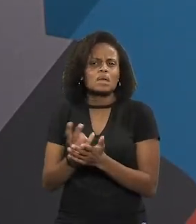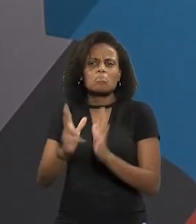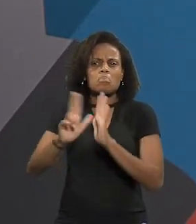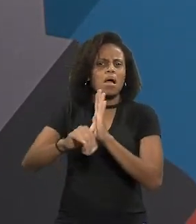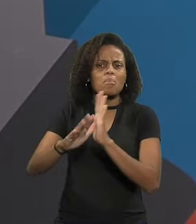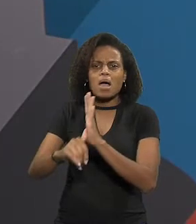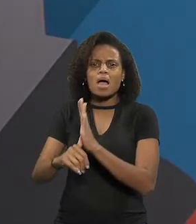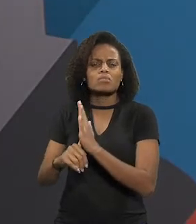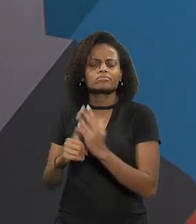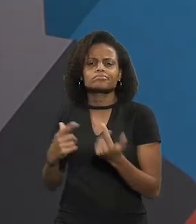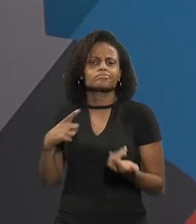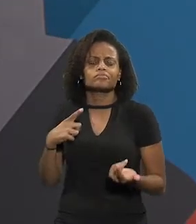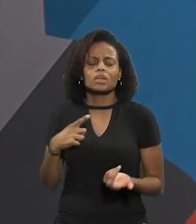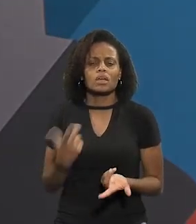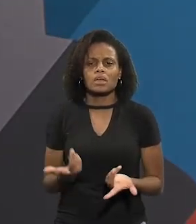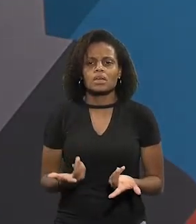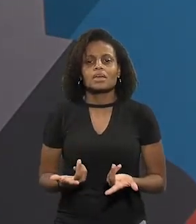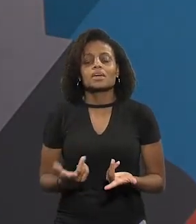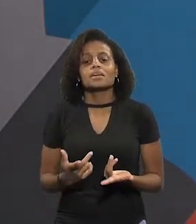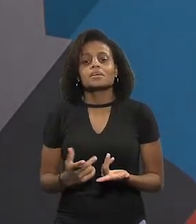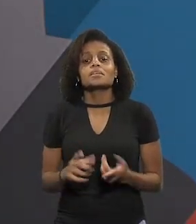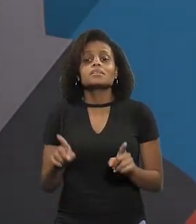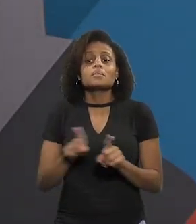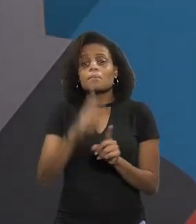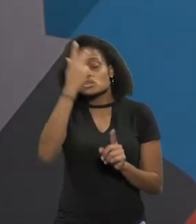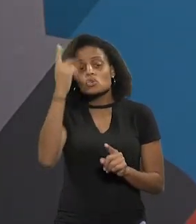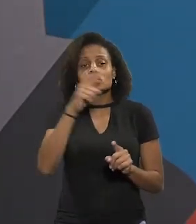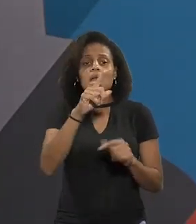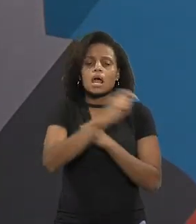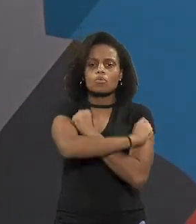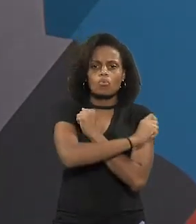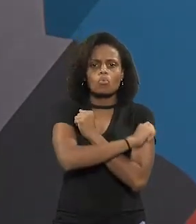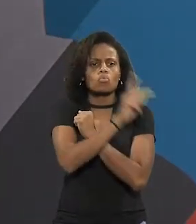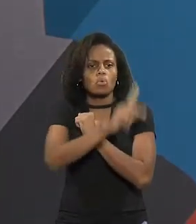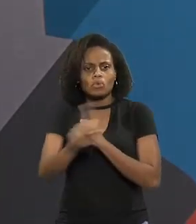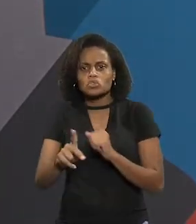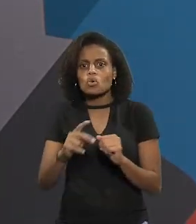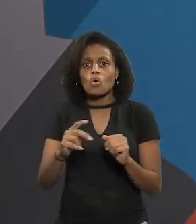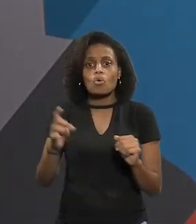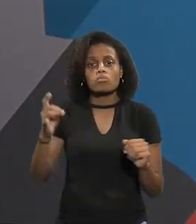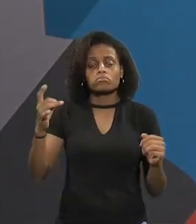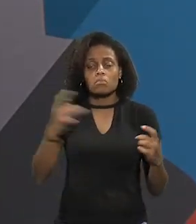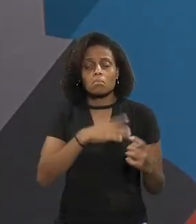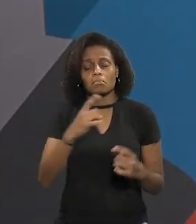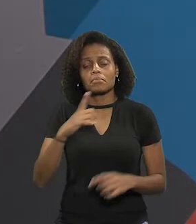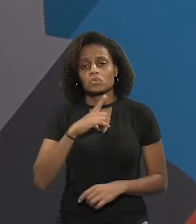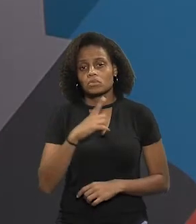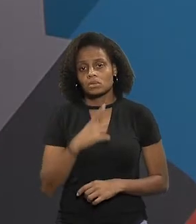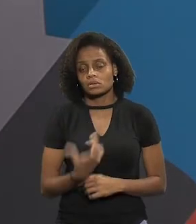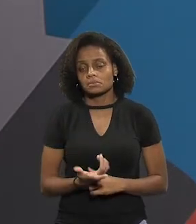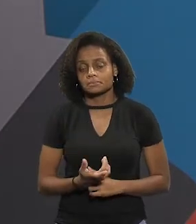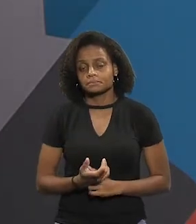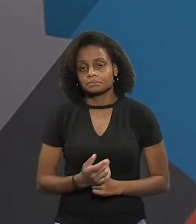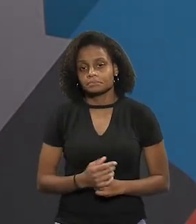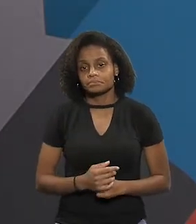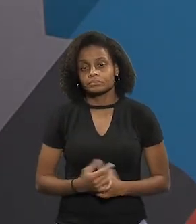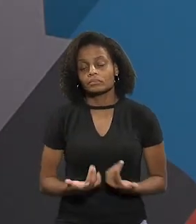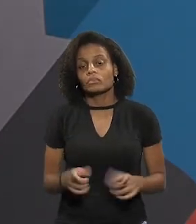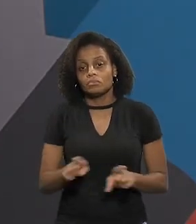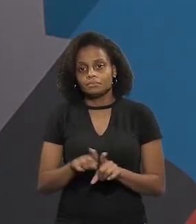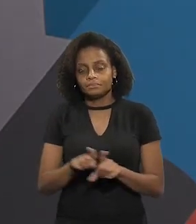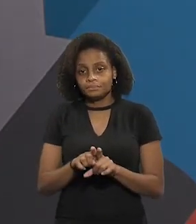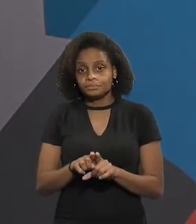inteiro, deixando a vida do corpo docente, dos alunos e servidores da casa sempre expostos. Então também há